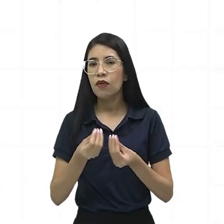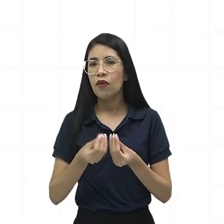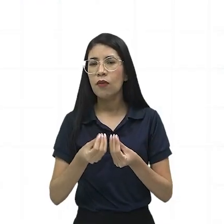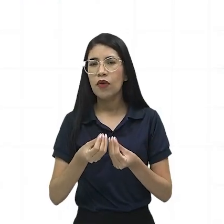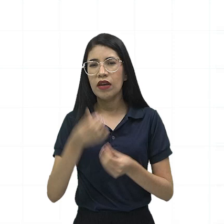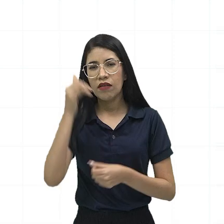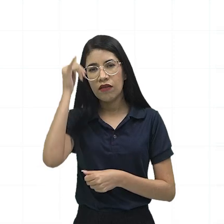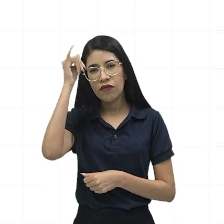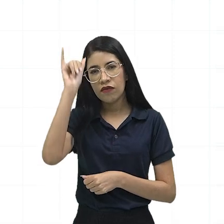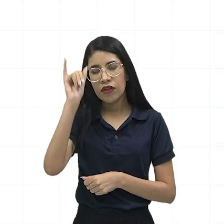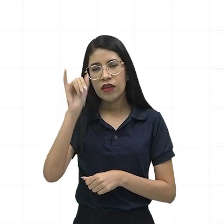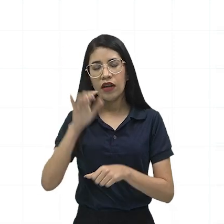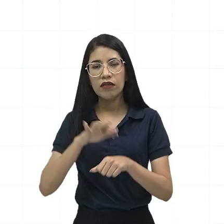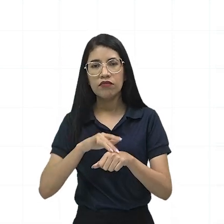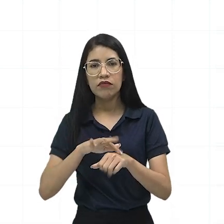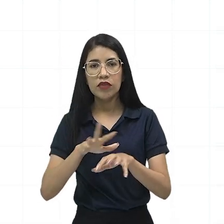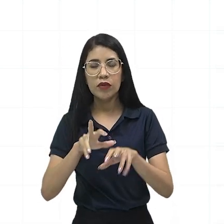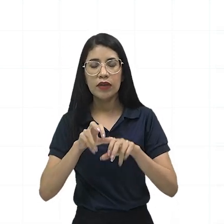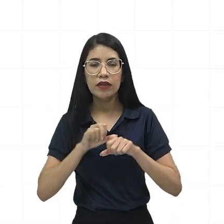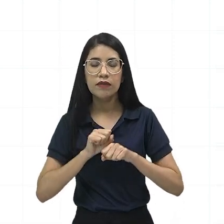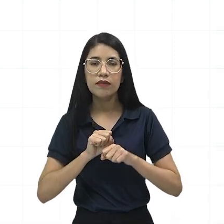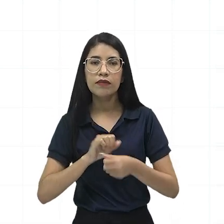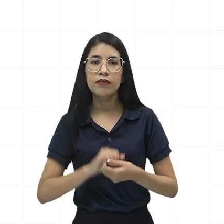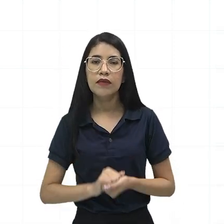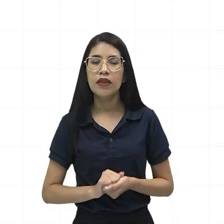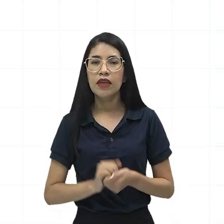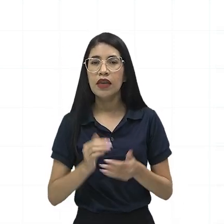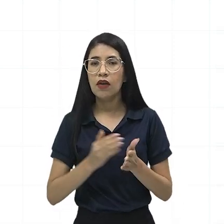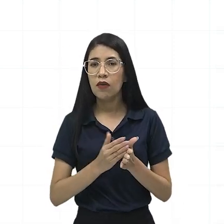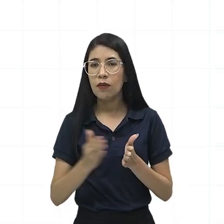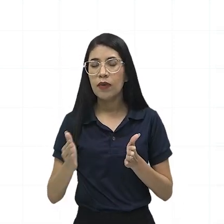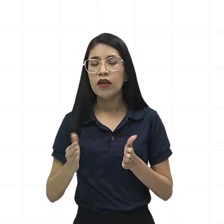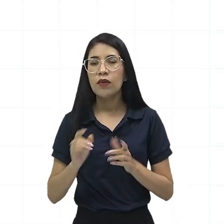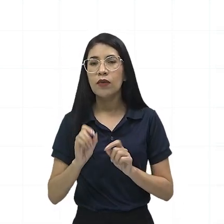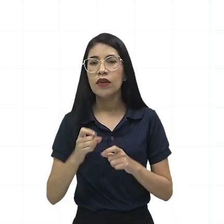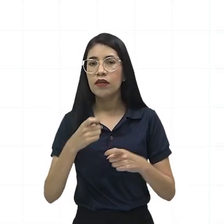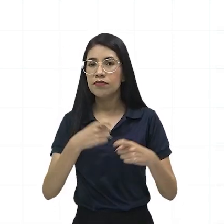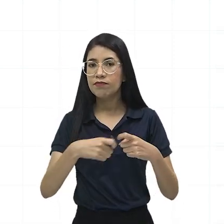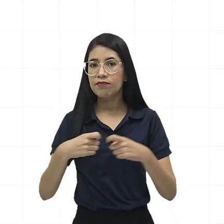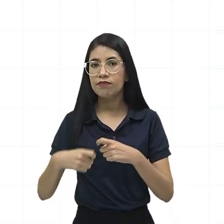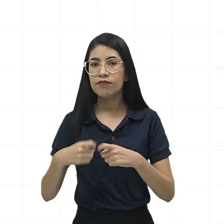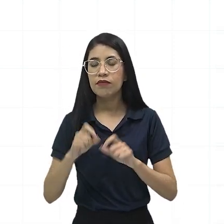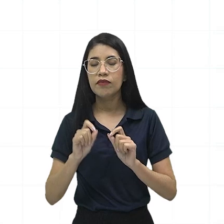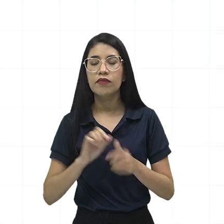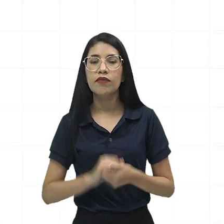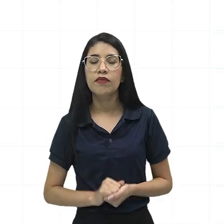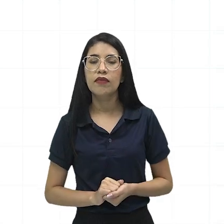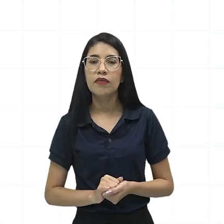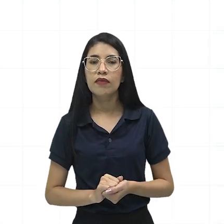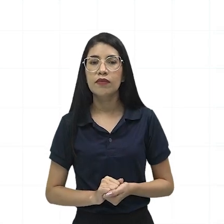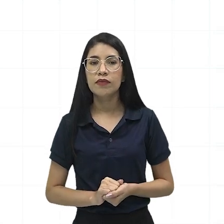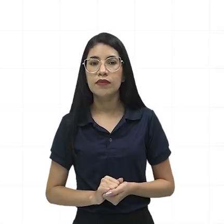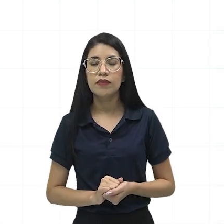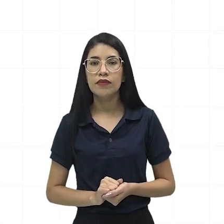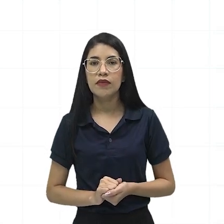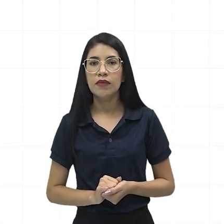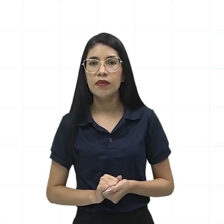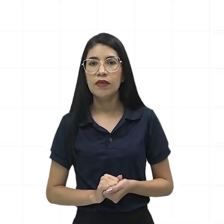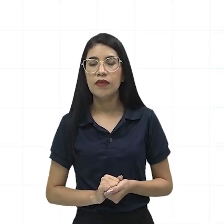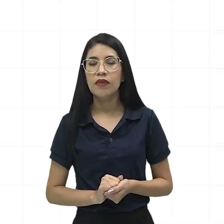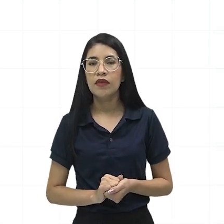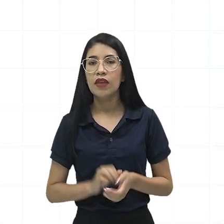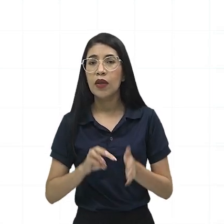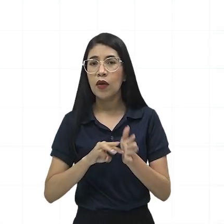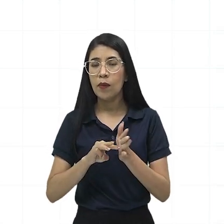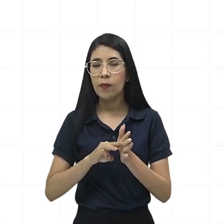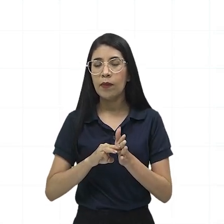mais eficaz quando você está nessa vida sexual ativa, que é o método contraceptivo que impede a